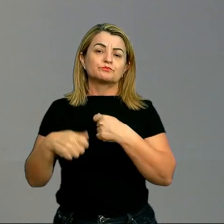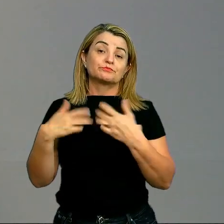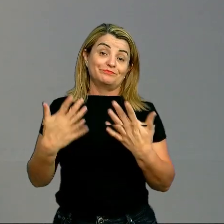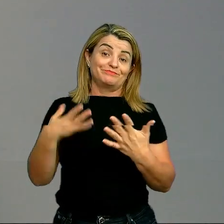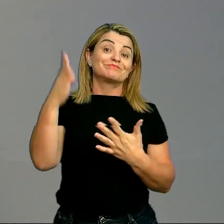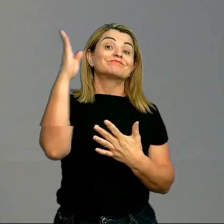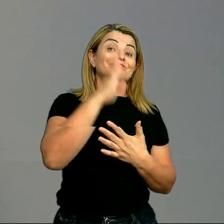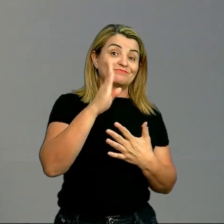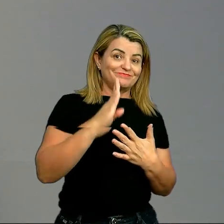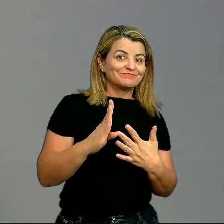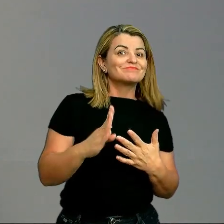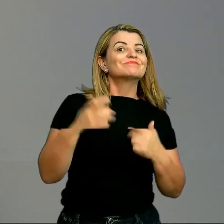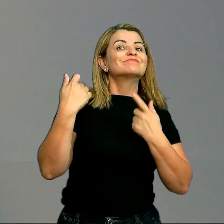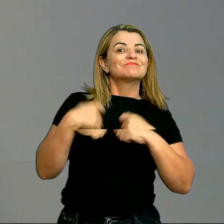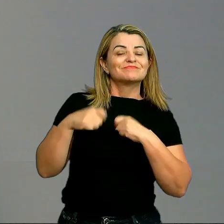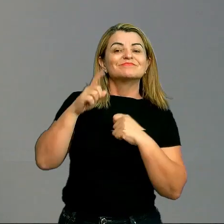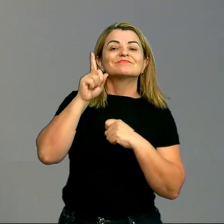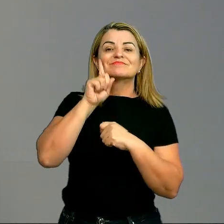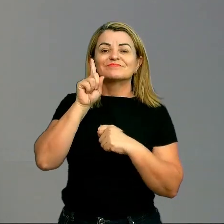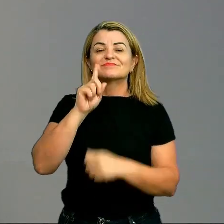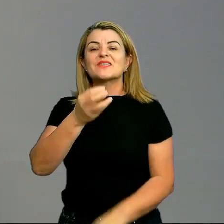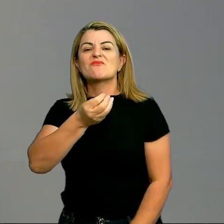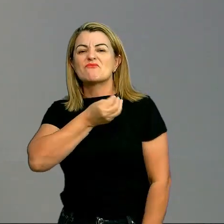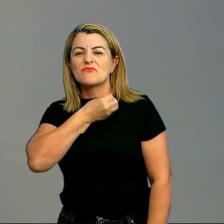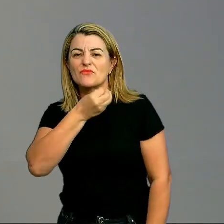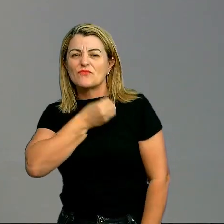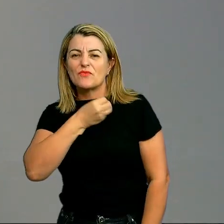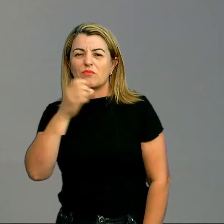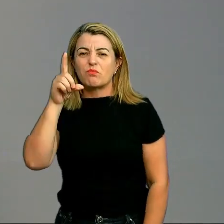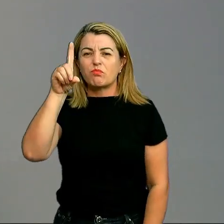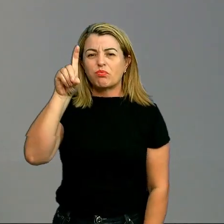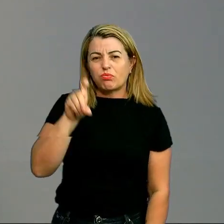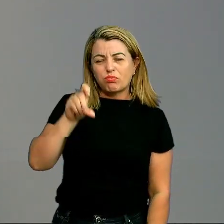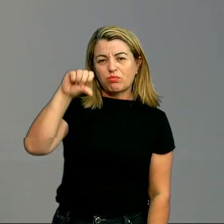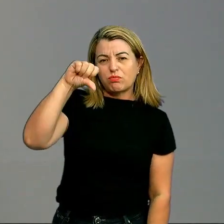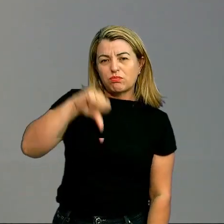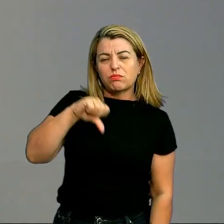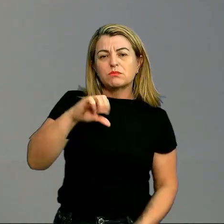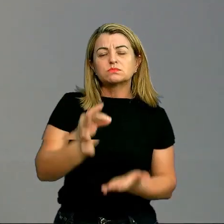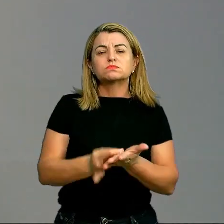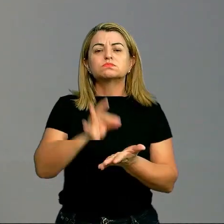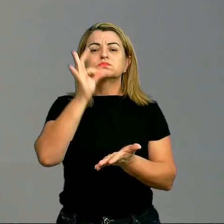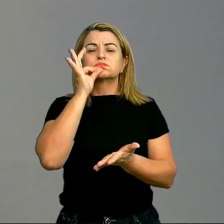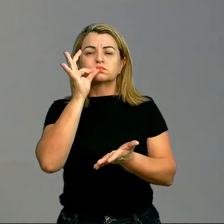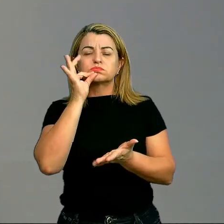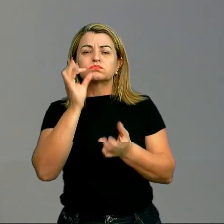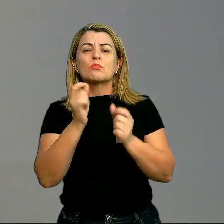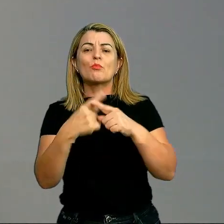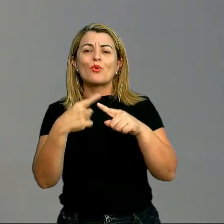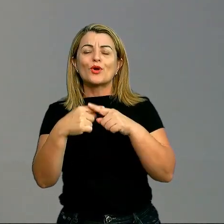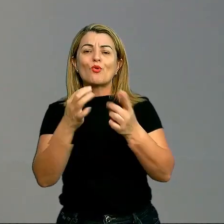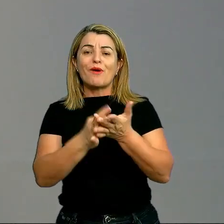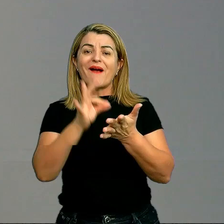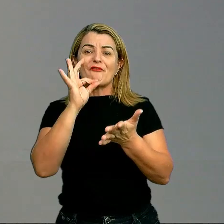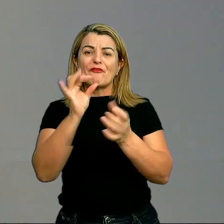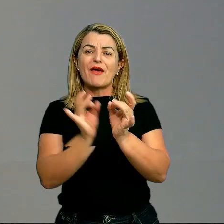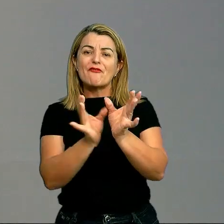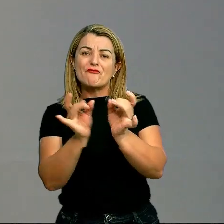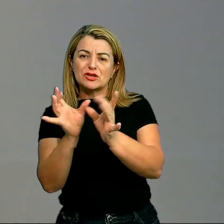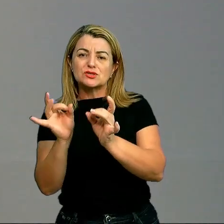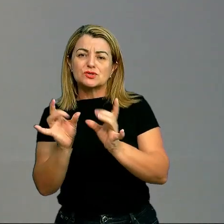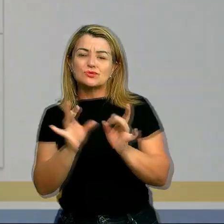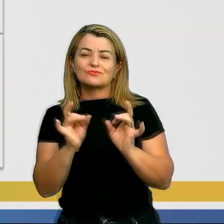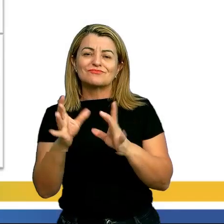o Brasil, que vai vivenciar uma grande crise do café, que era o produto mais importante da economia